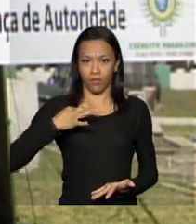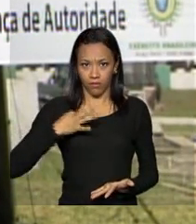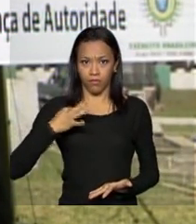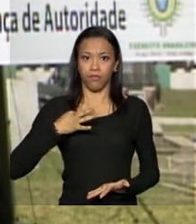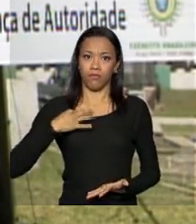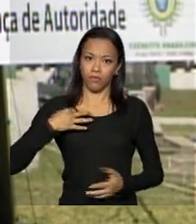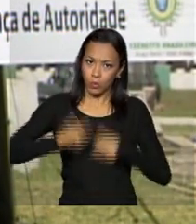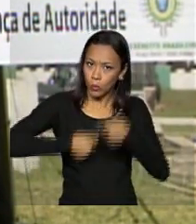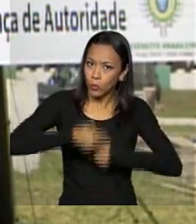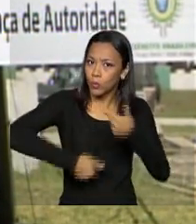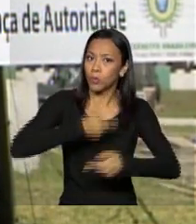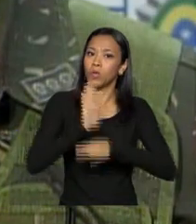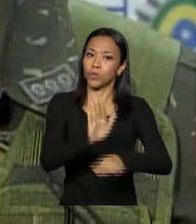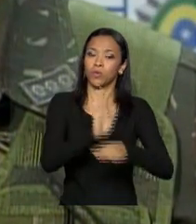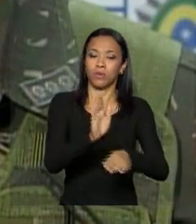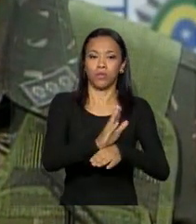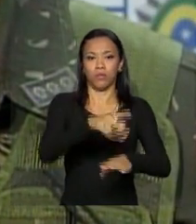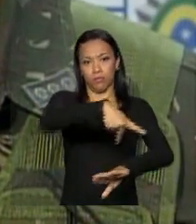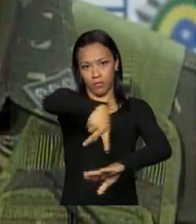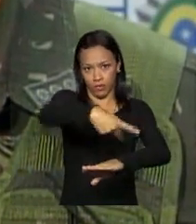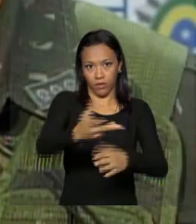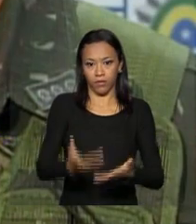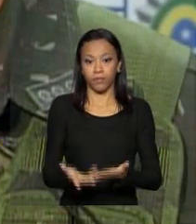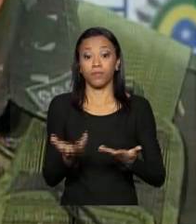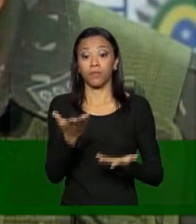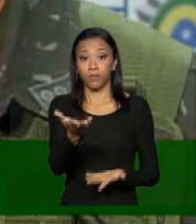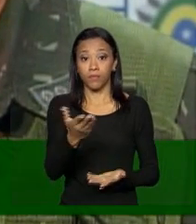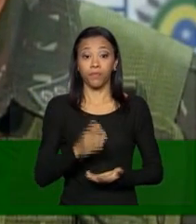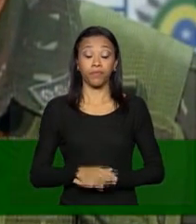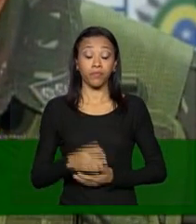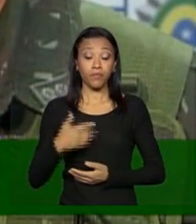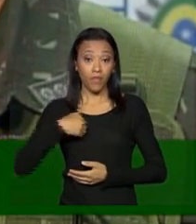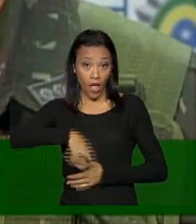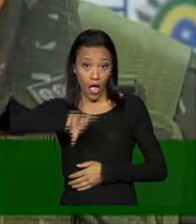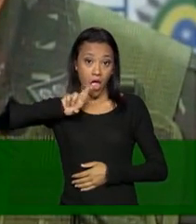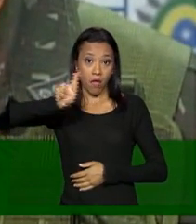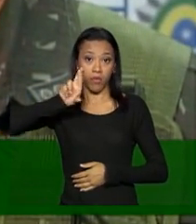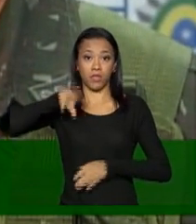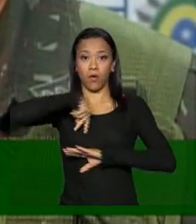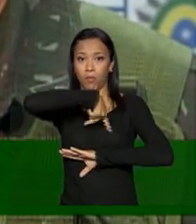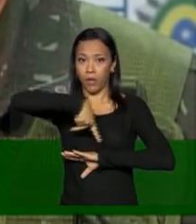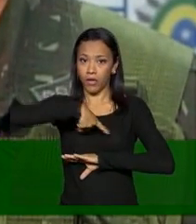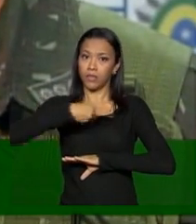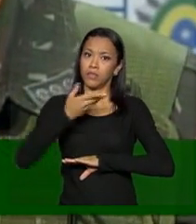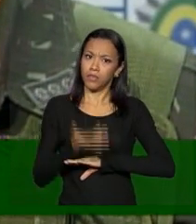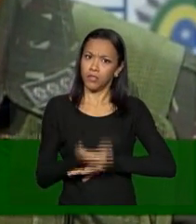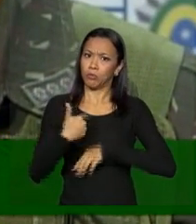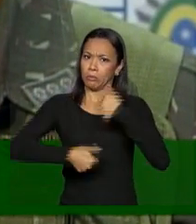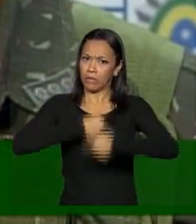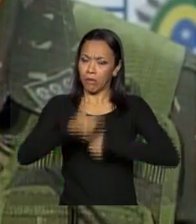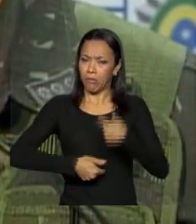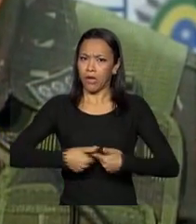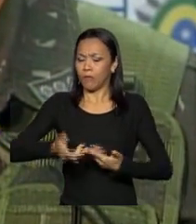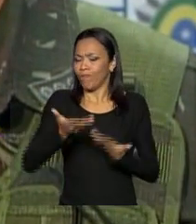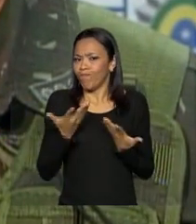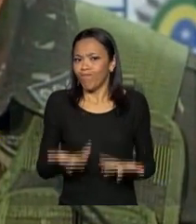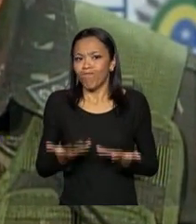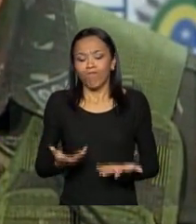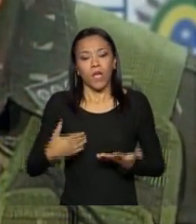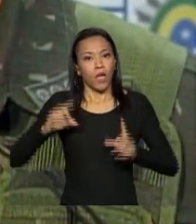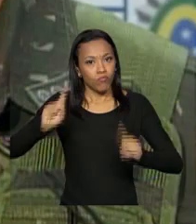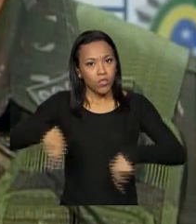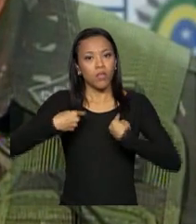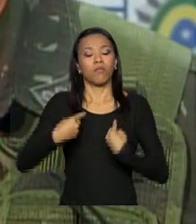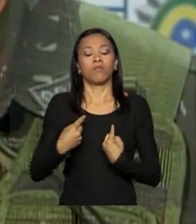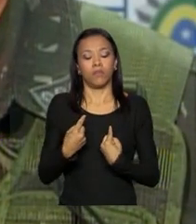voluntar para a missão de paz no Haiti. A oportunidade de estar representando o país numa missão dessa importância e dessa complexidade é um